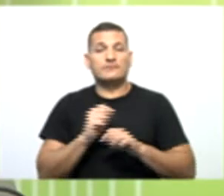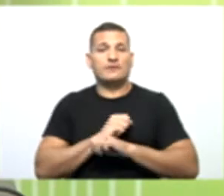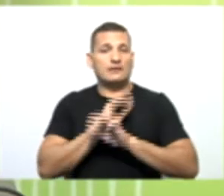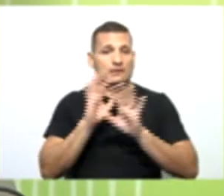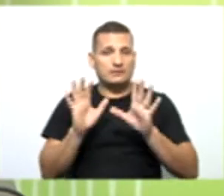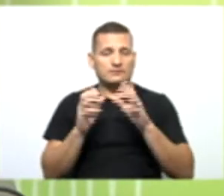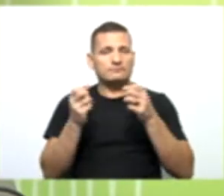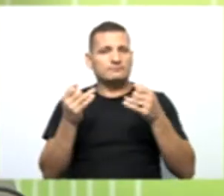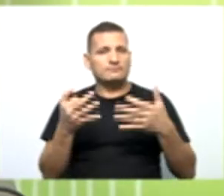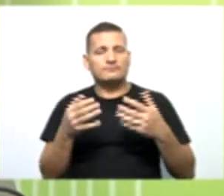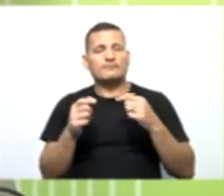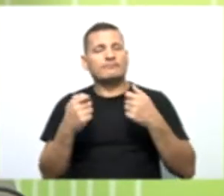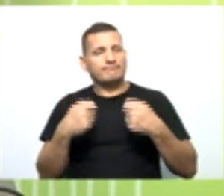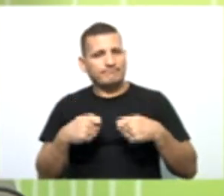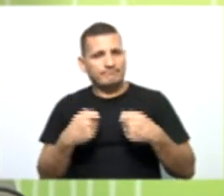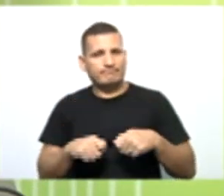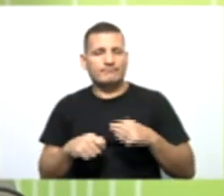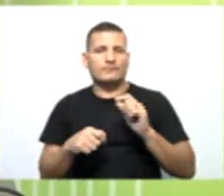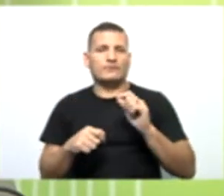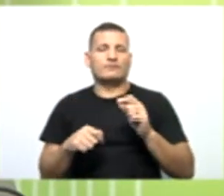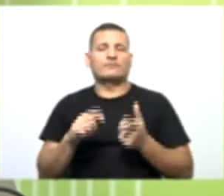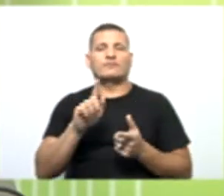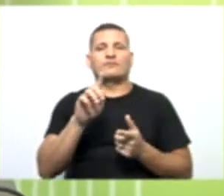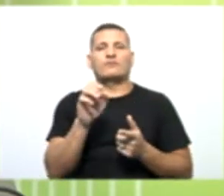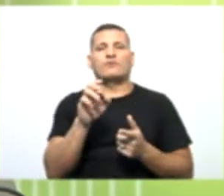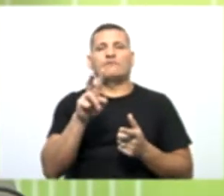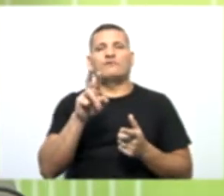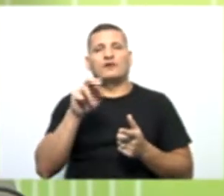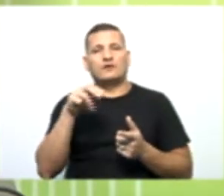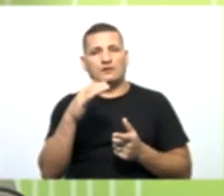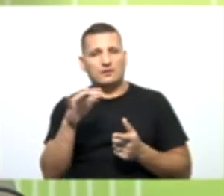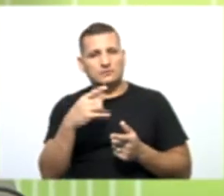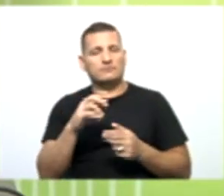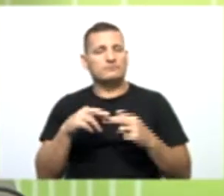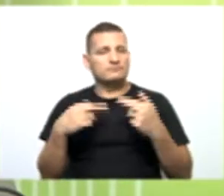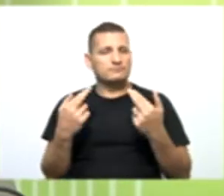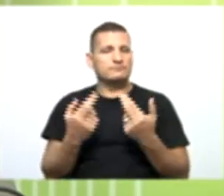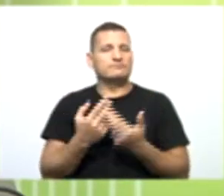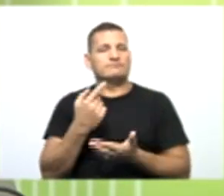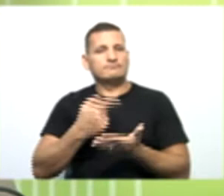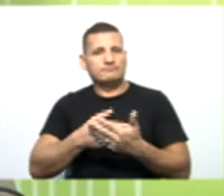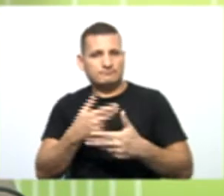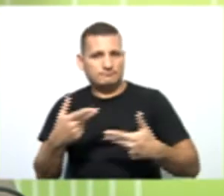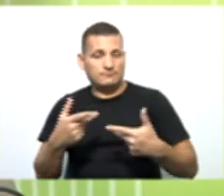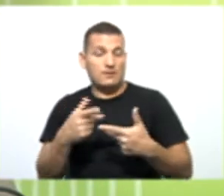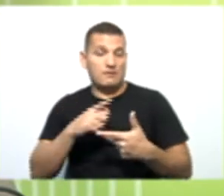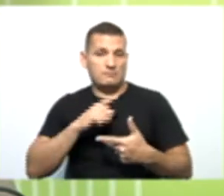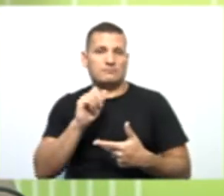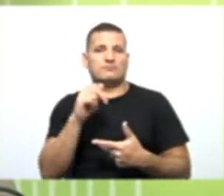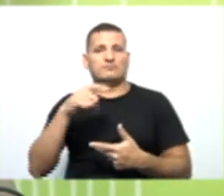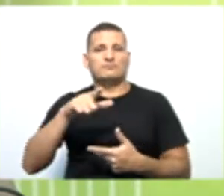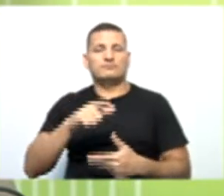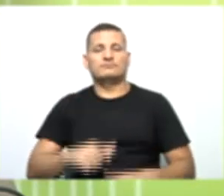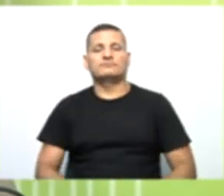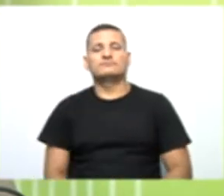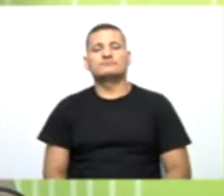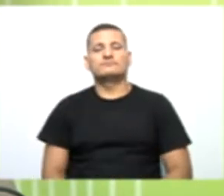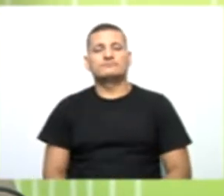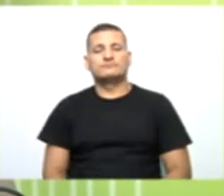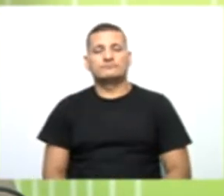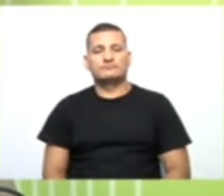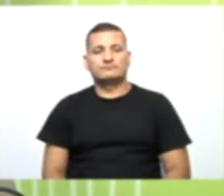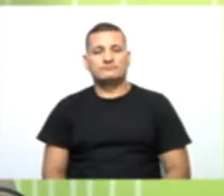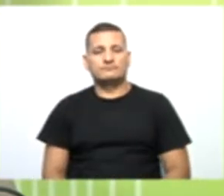esclarecer que é necessário a governança para que haja um arranjo produtivo local, beleza? Muito bom